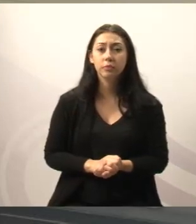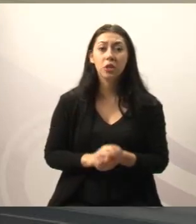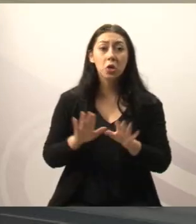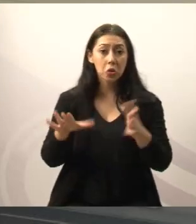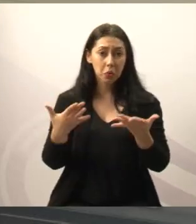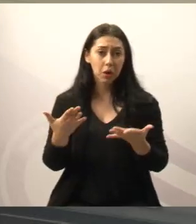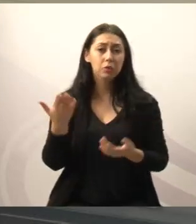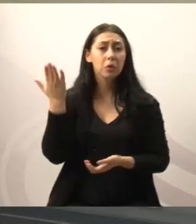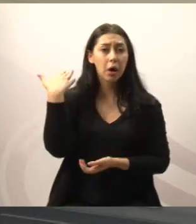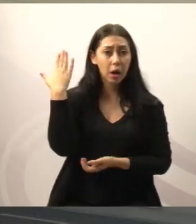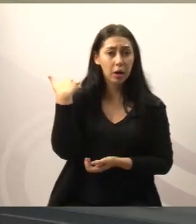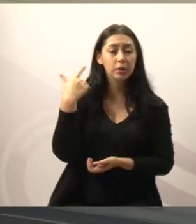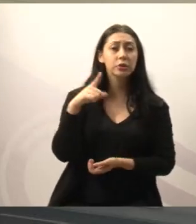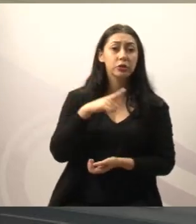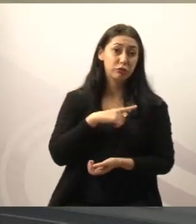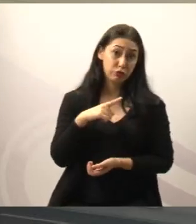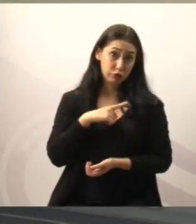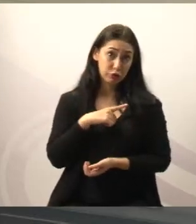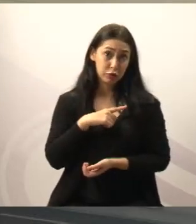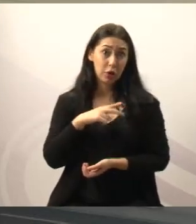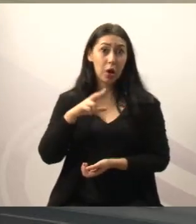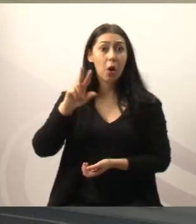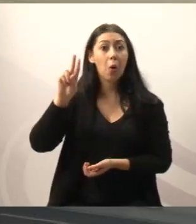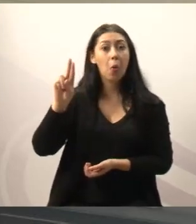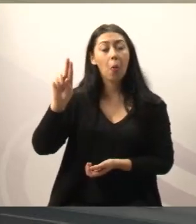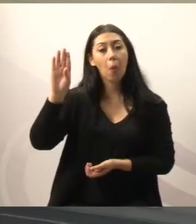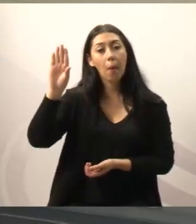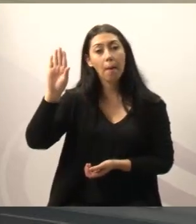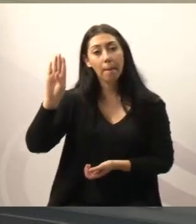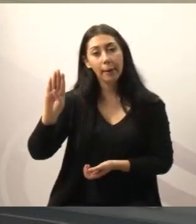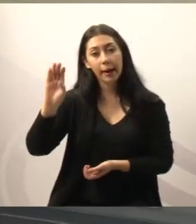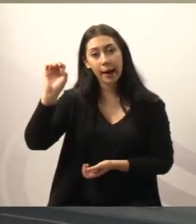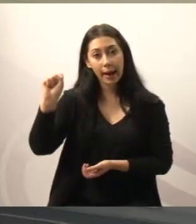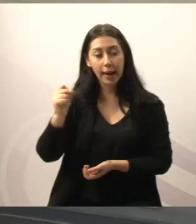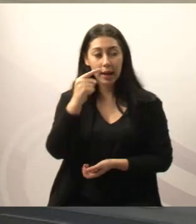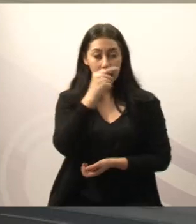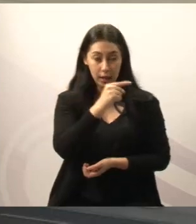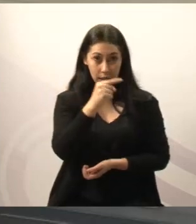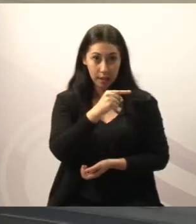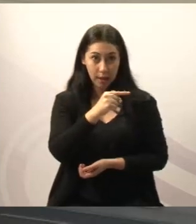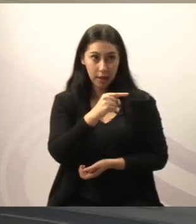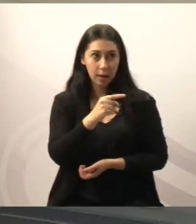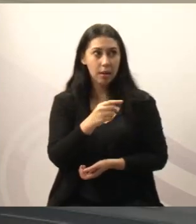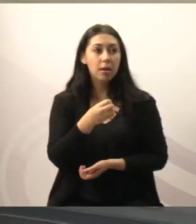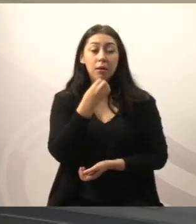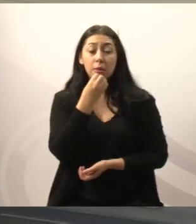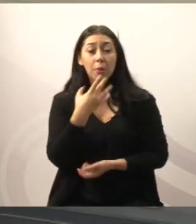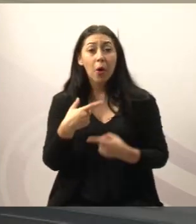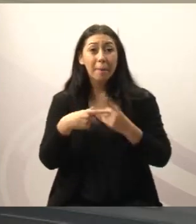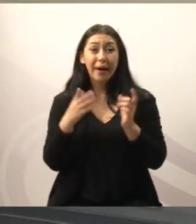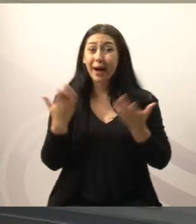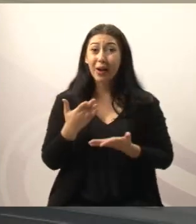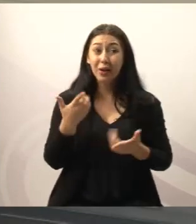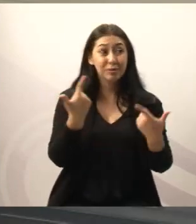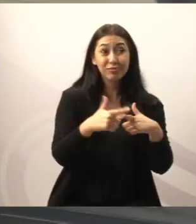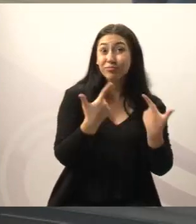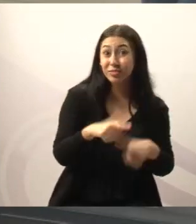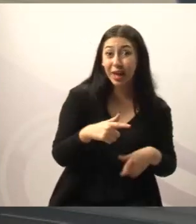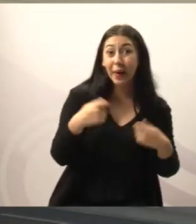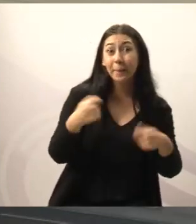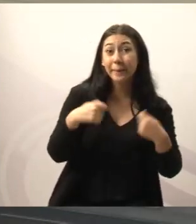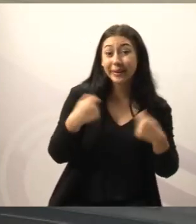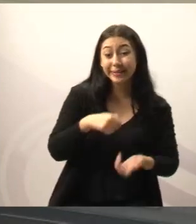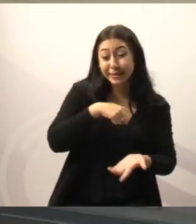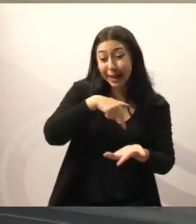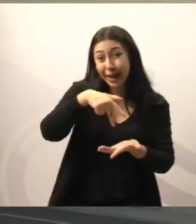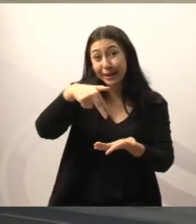eles vinham de bicicleta. Hoje não vem mais. Eles não têm onde deixar a bicicleta e vêm até o Parque Meia Lua, depois vem do Mercadão até aqui na